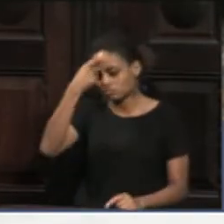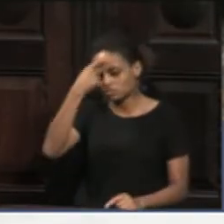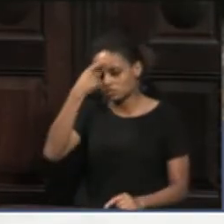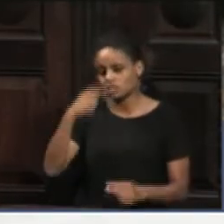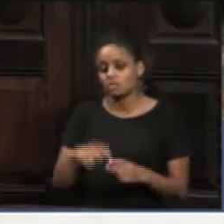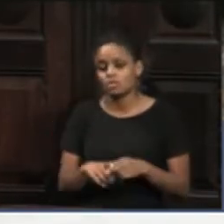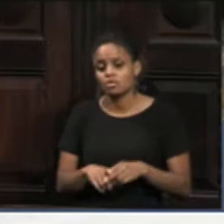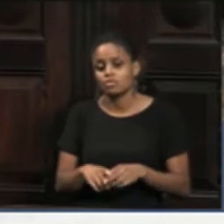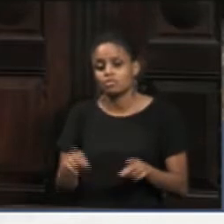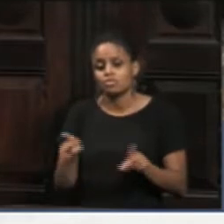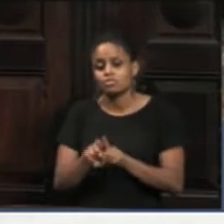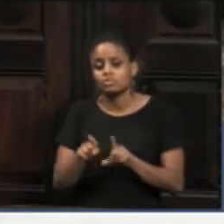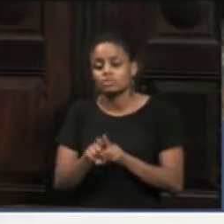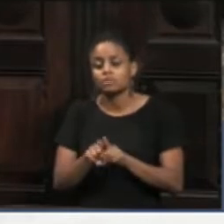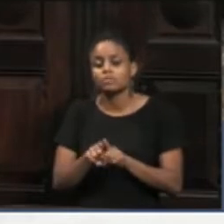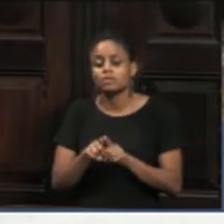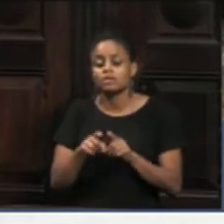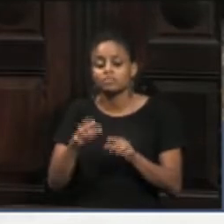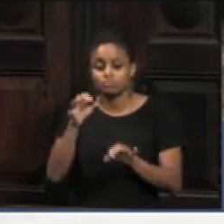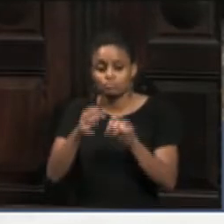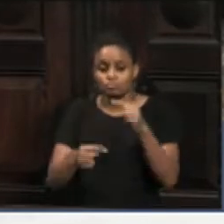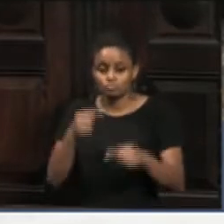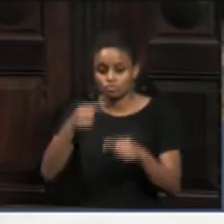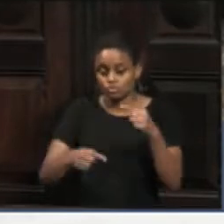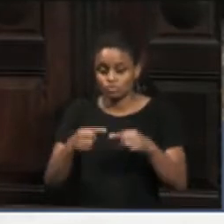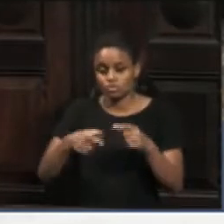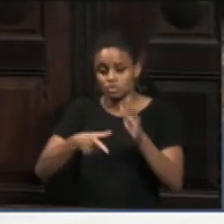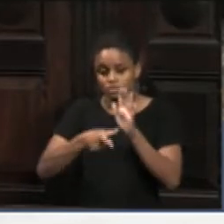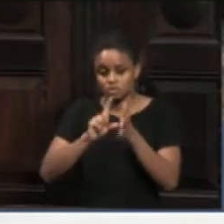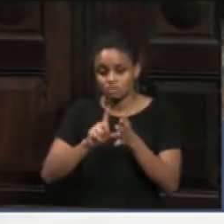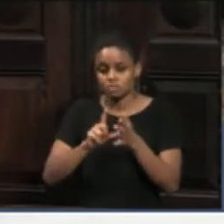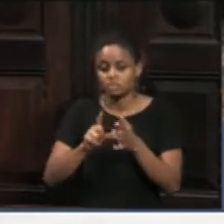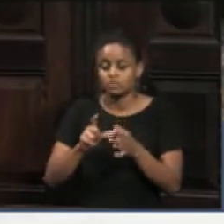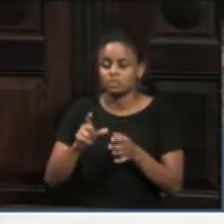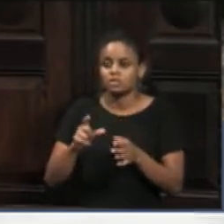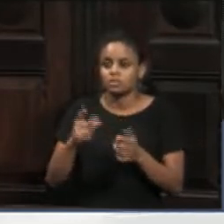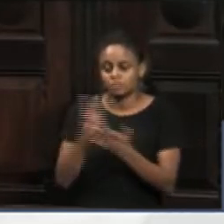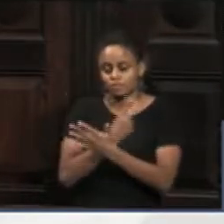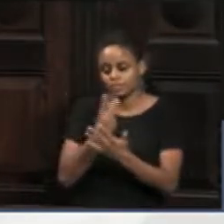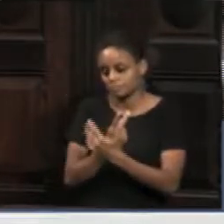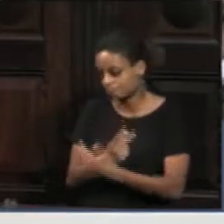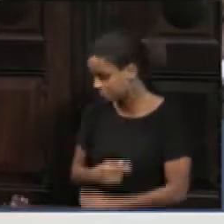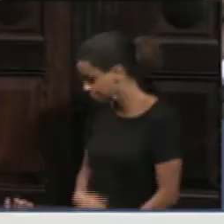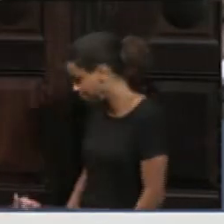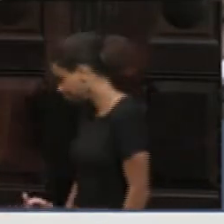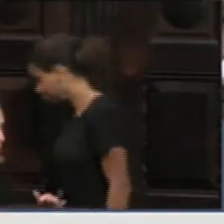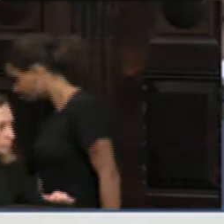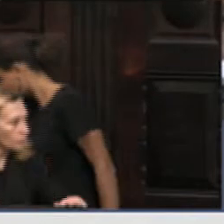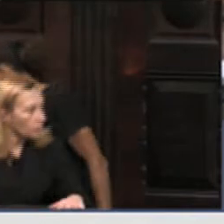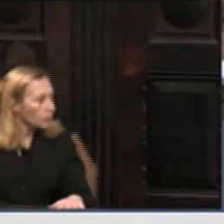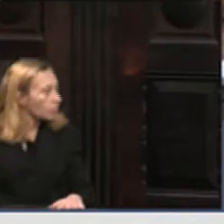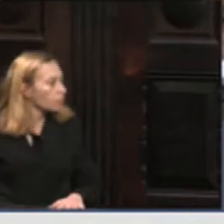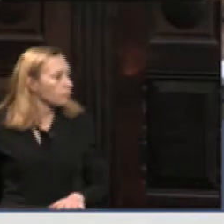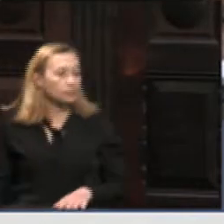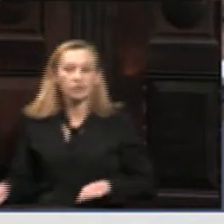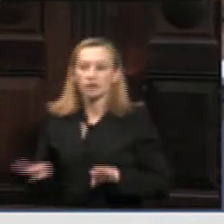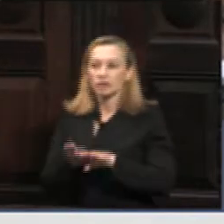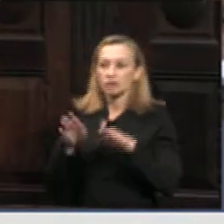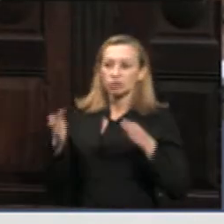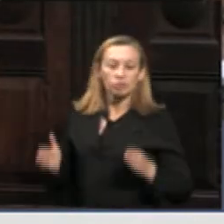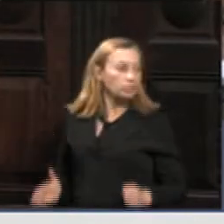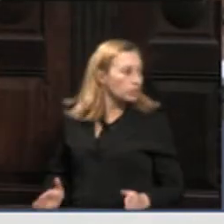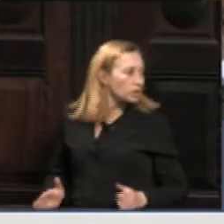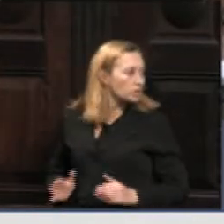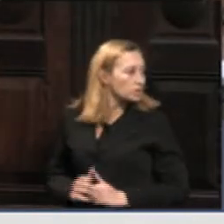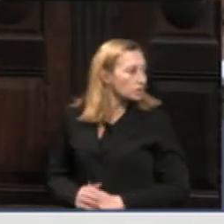políticas antimanicomiais aqui no Estado do Rio de Janeiro. Muito obrigado. Há sobre a mesa requerimento para inclusão na ordem do dia, de acordo